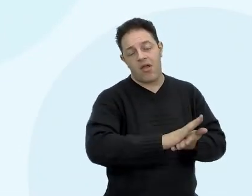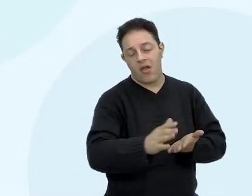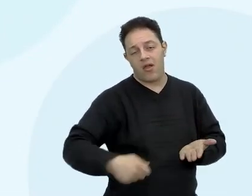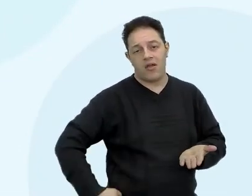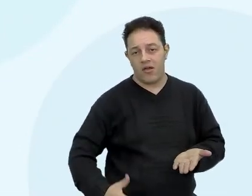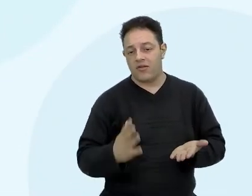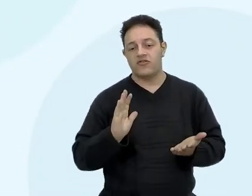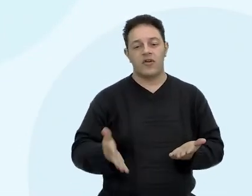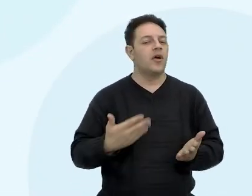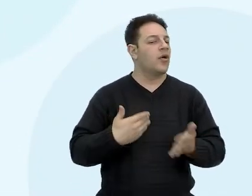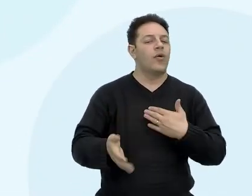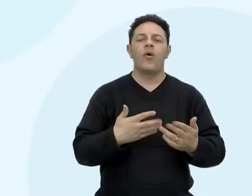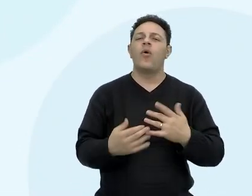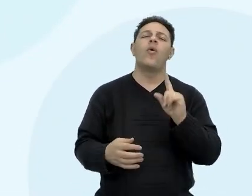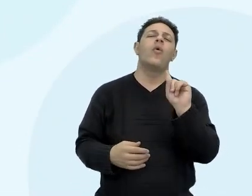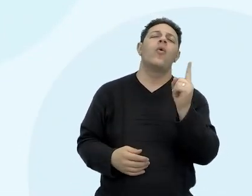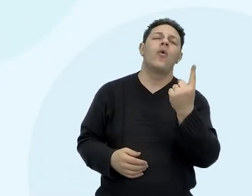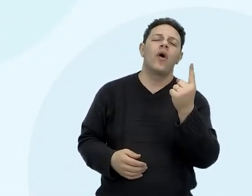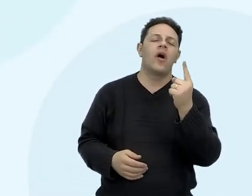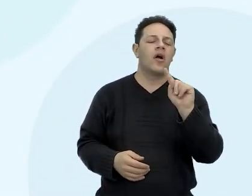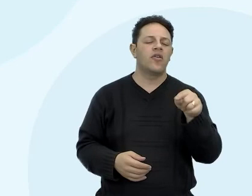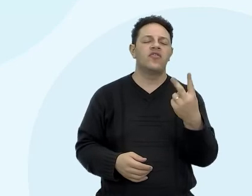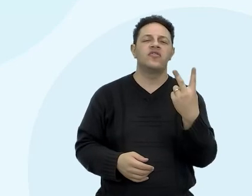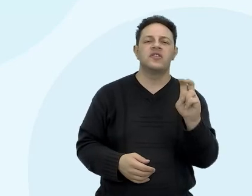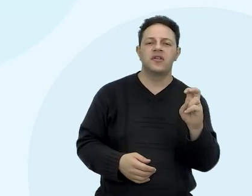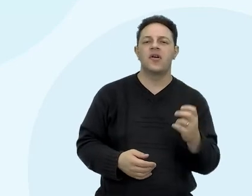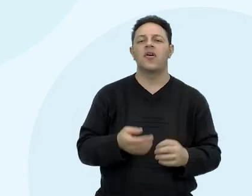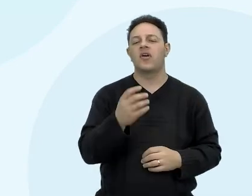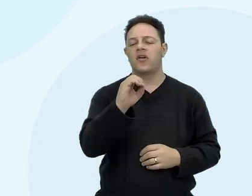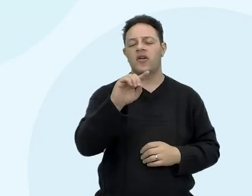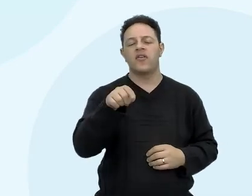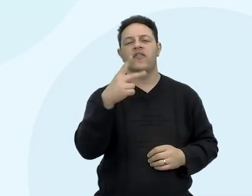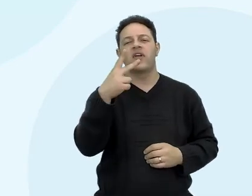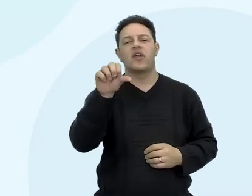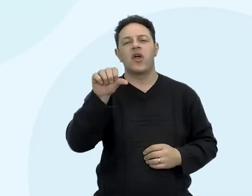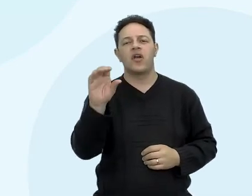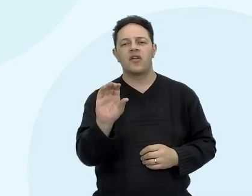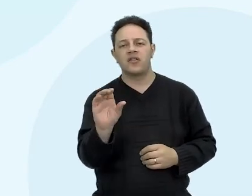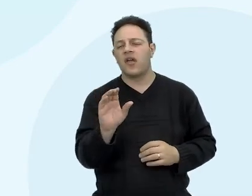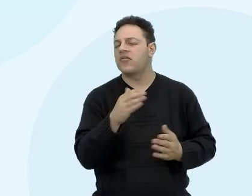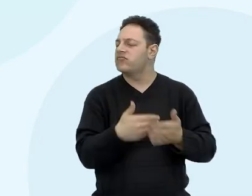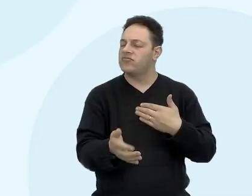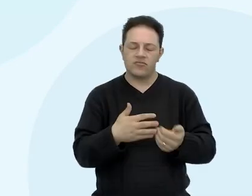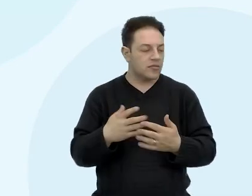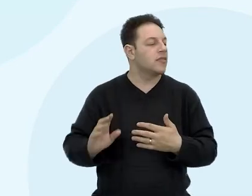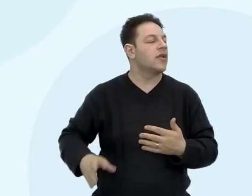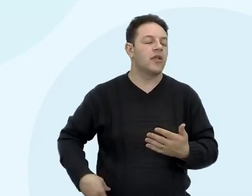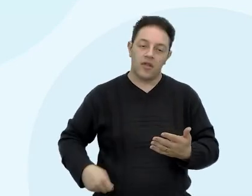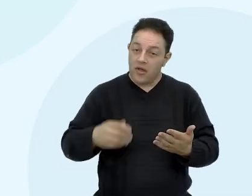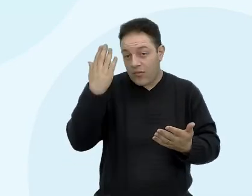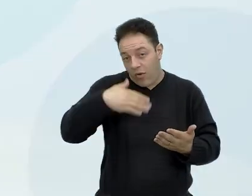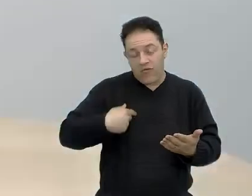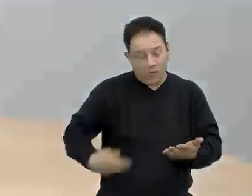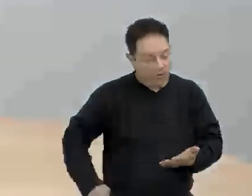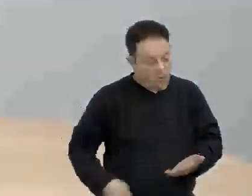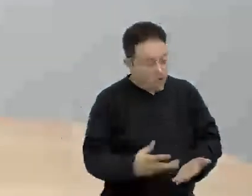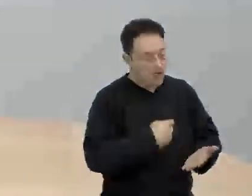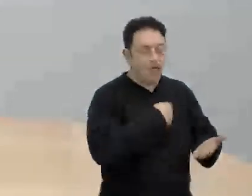Mesmo se foi R$1,25 ou 29 centavos, esses precisam estar aí como gasto realizado, porque depois a